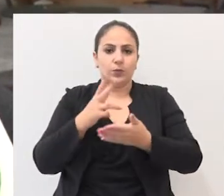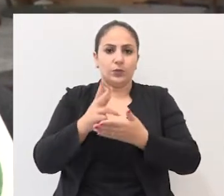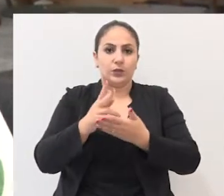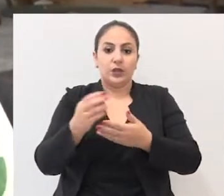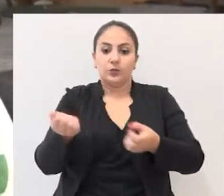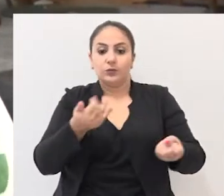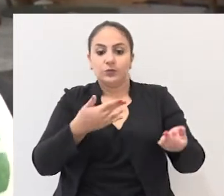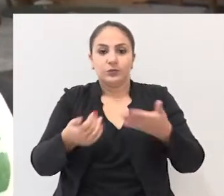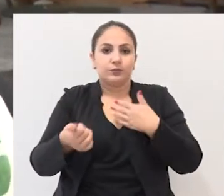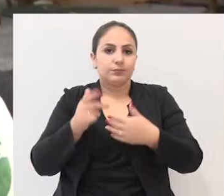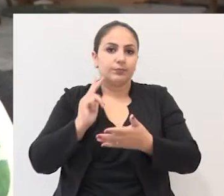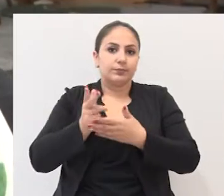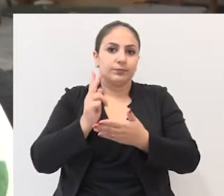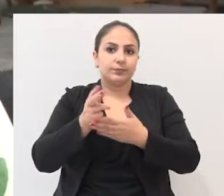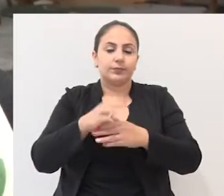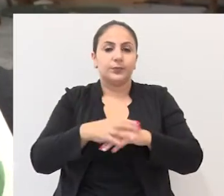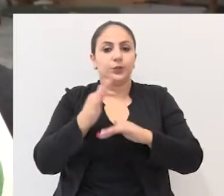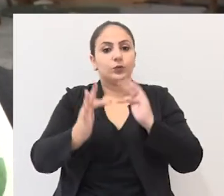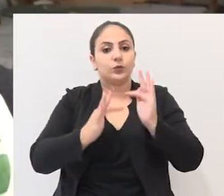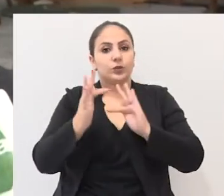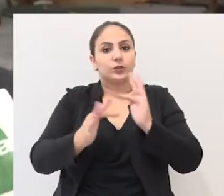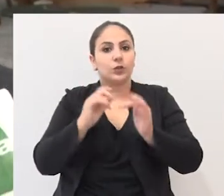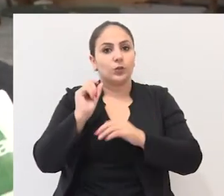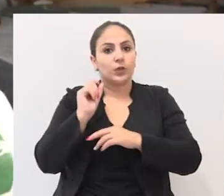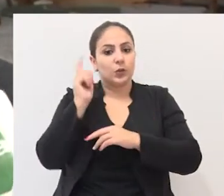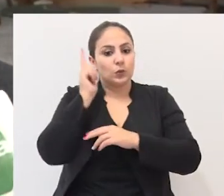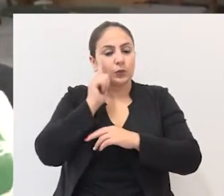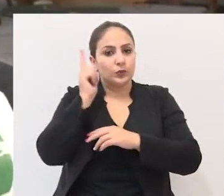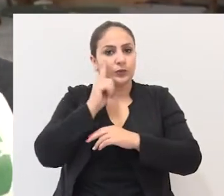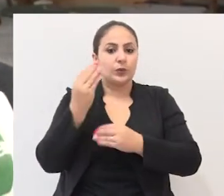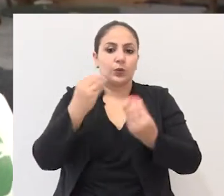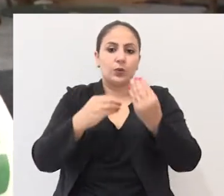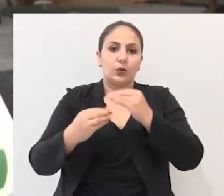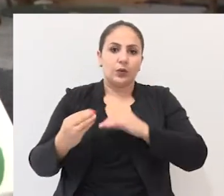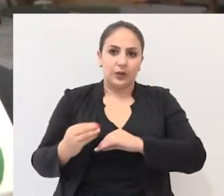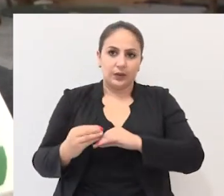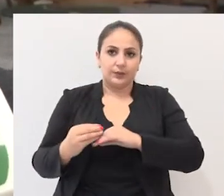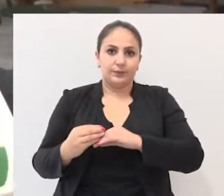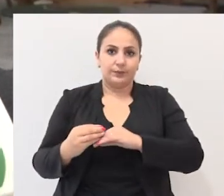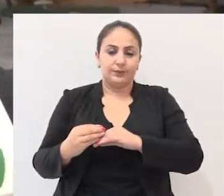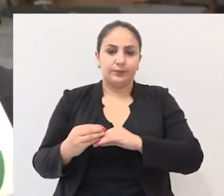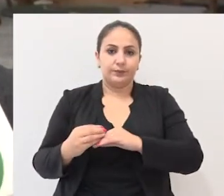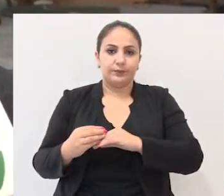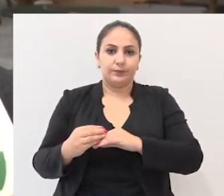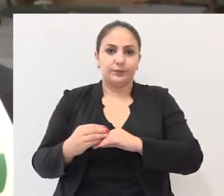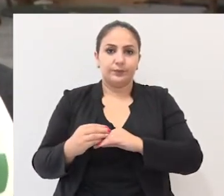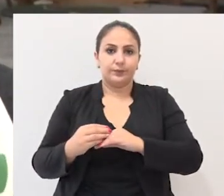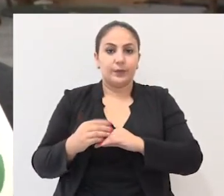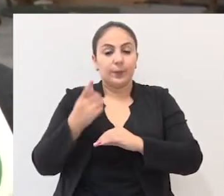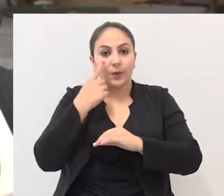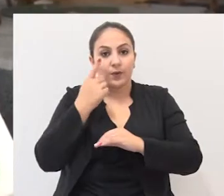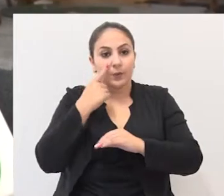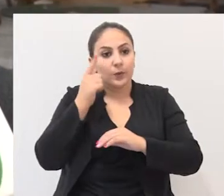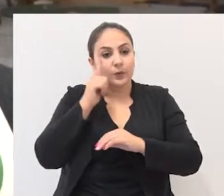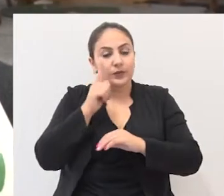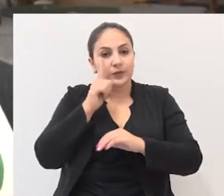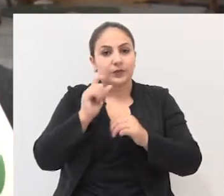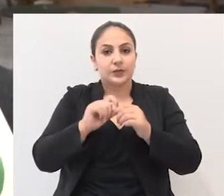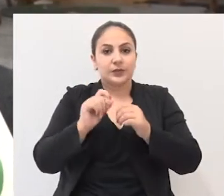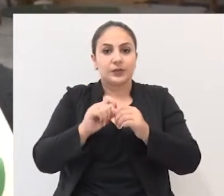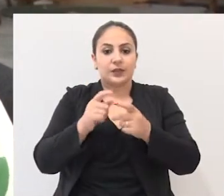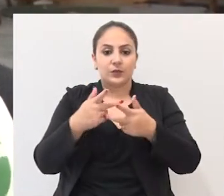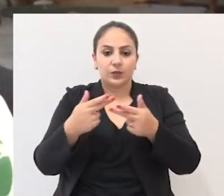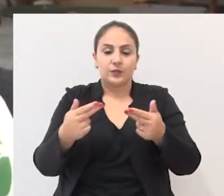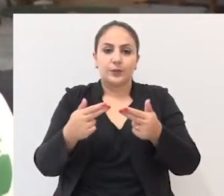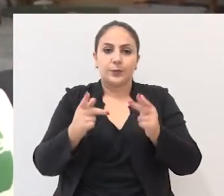inovação permanente em função de poder dar a alternativa para o consumidor.